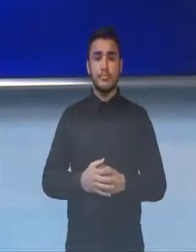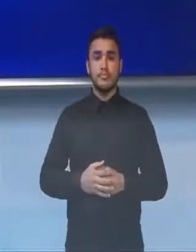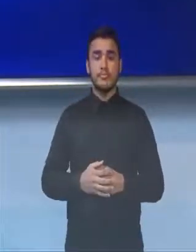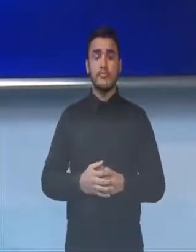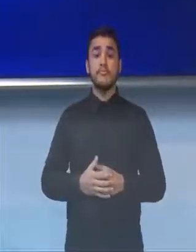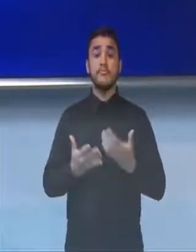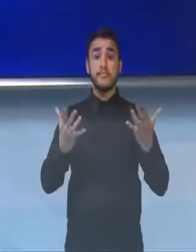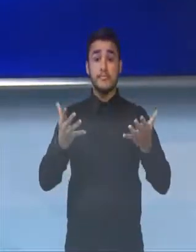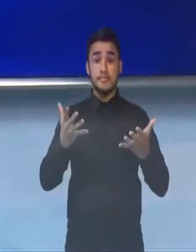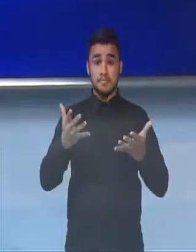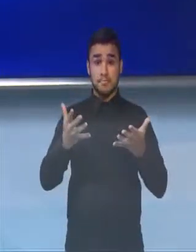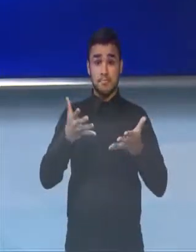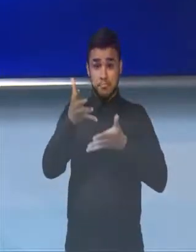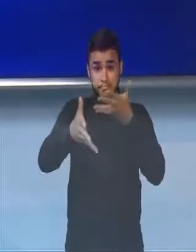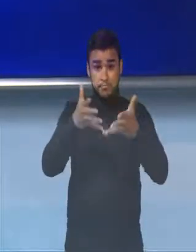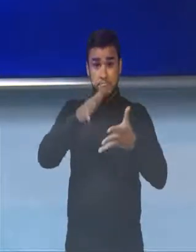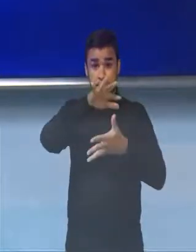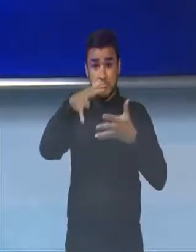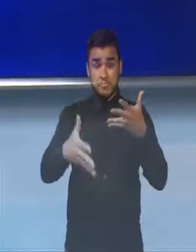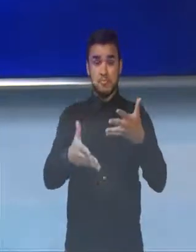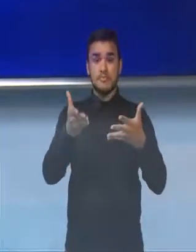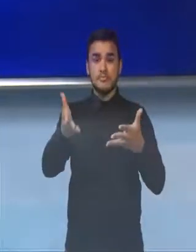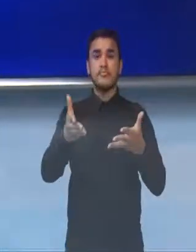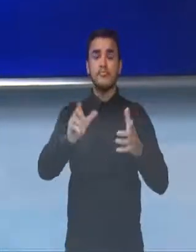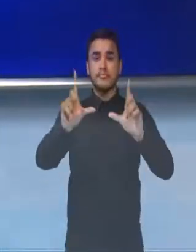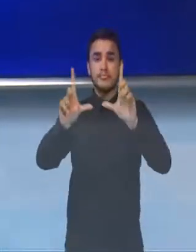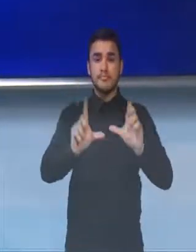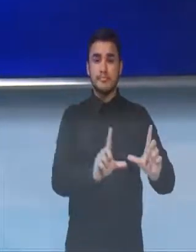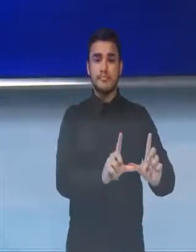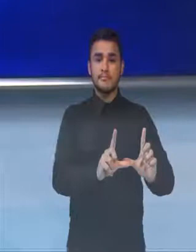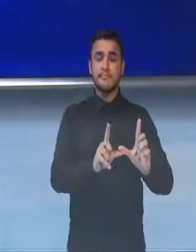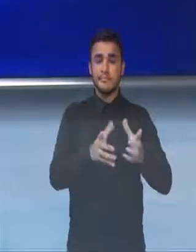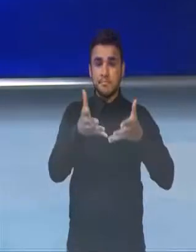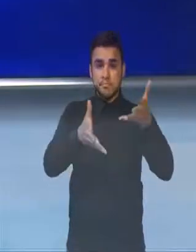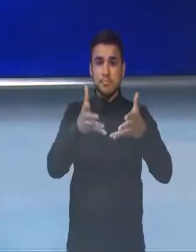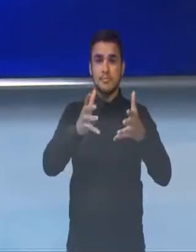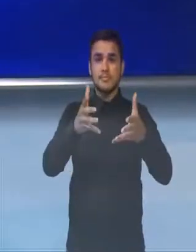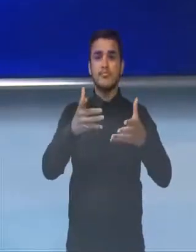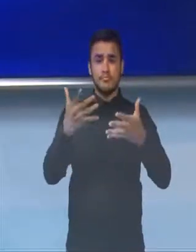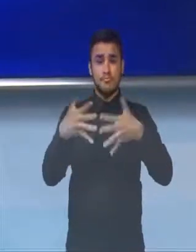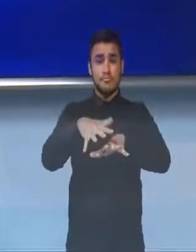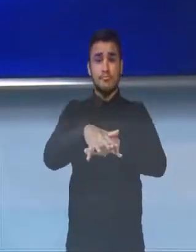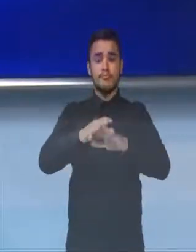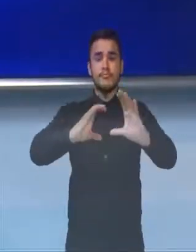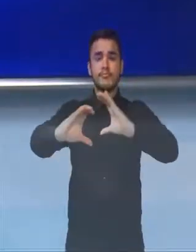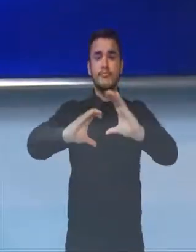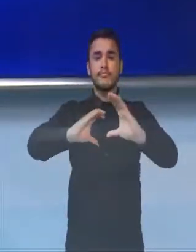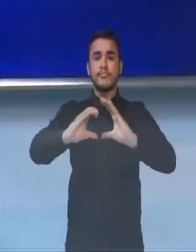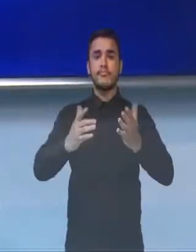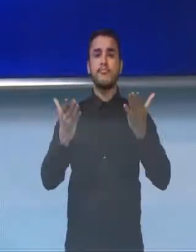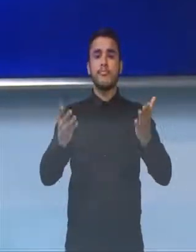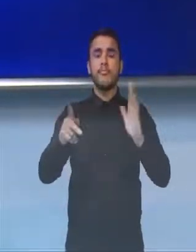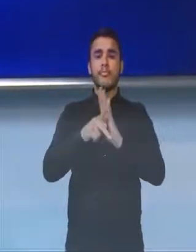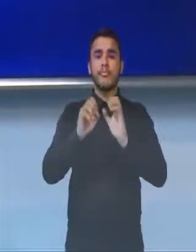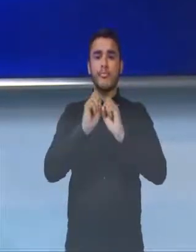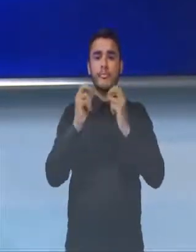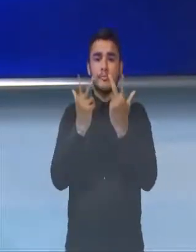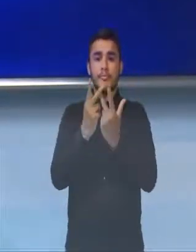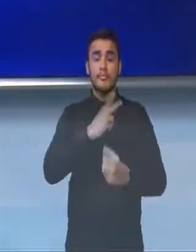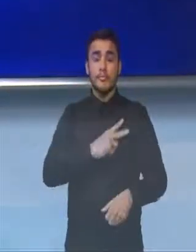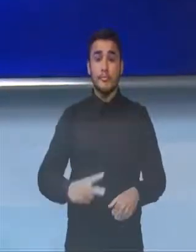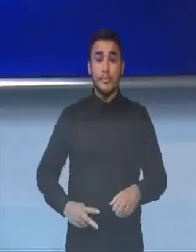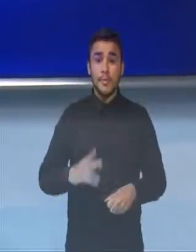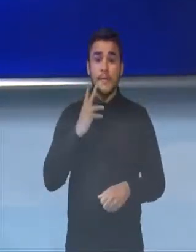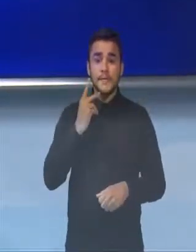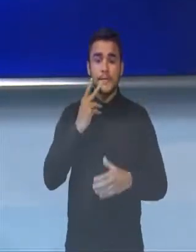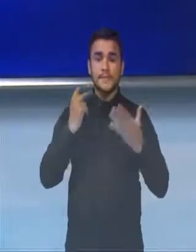de sinais, aqui fazendo parte deste contexto de comunicação inclusiva adotada pela Câmara Municipal de Fortaleza e pelos